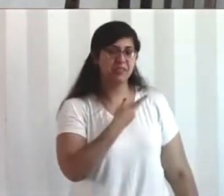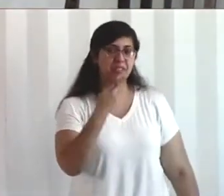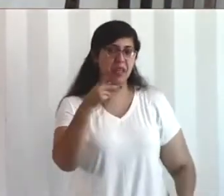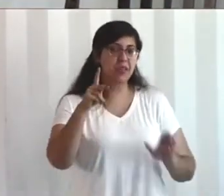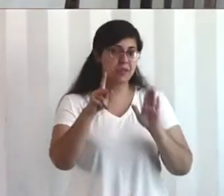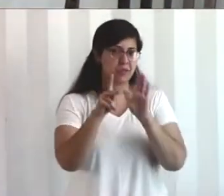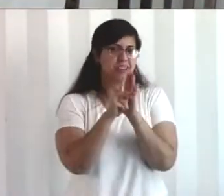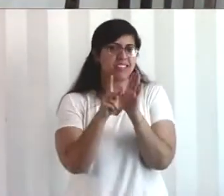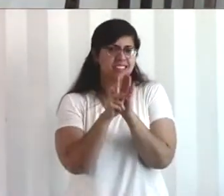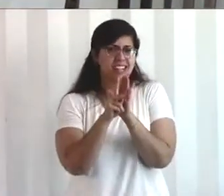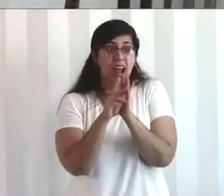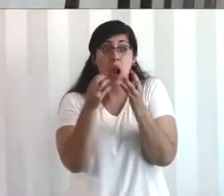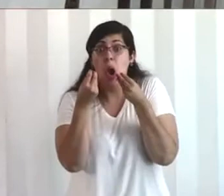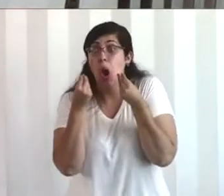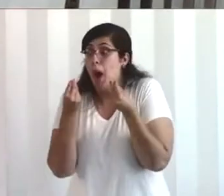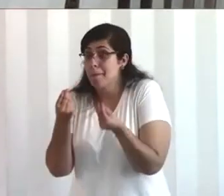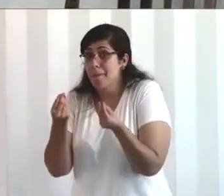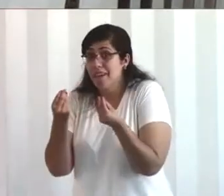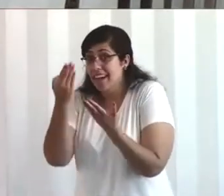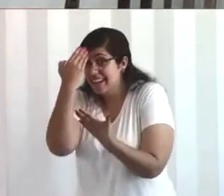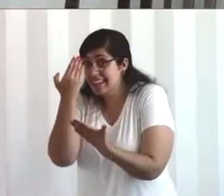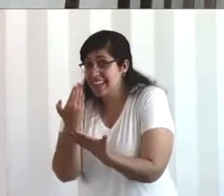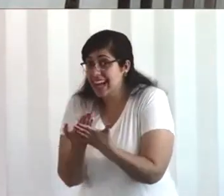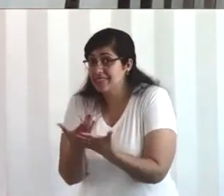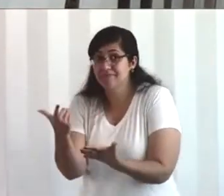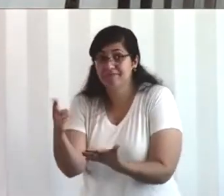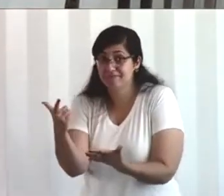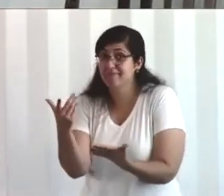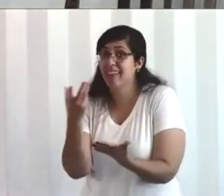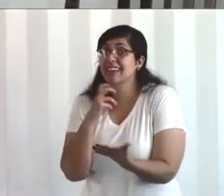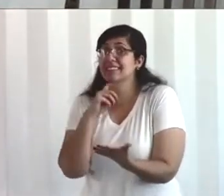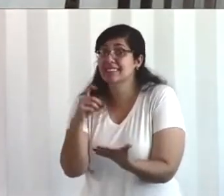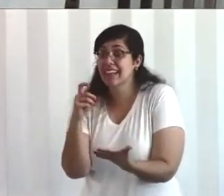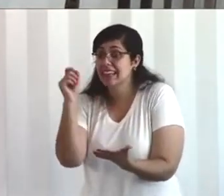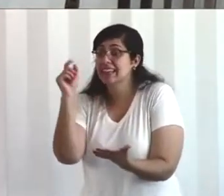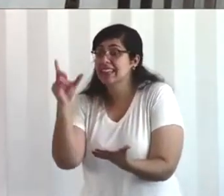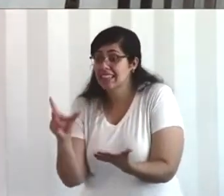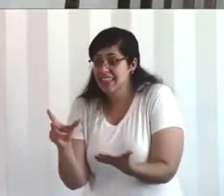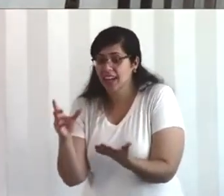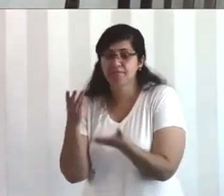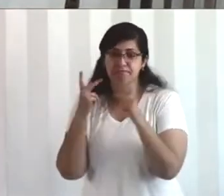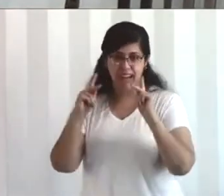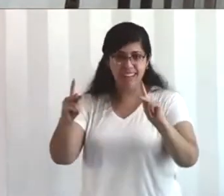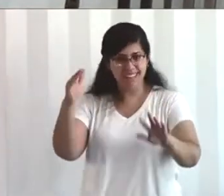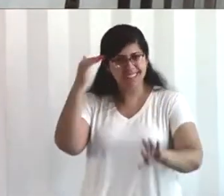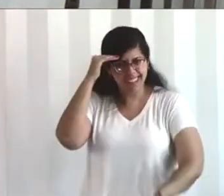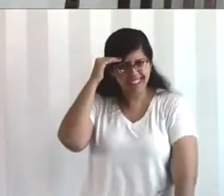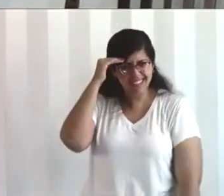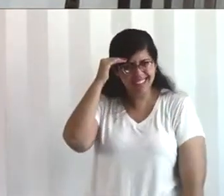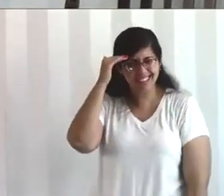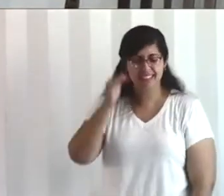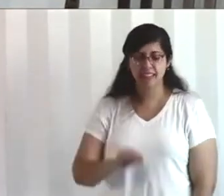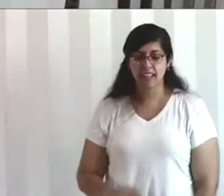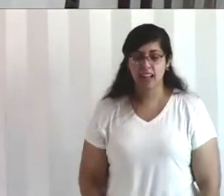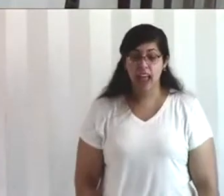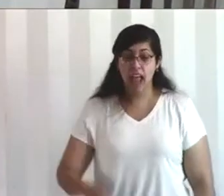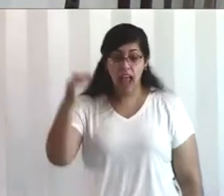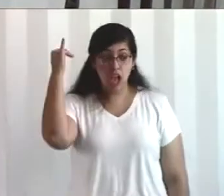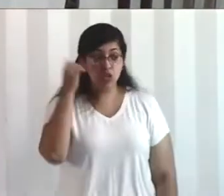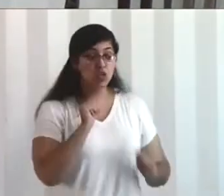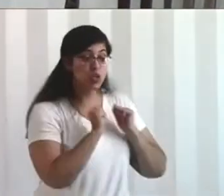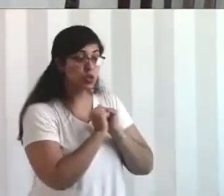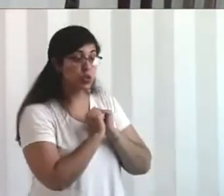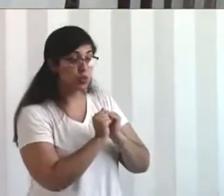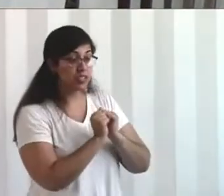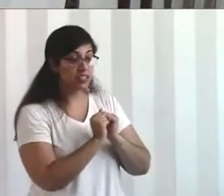se não há quem pregue, não é verdade? Eu estou contigo, pois tenho muito povo nesta cidade. E então